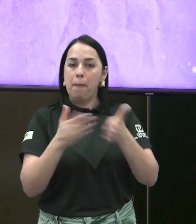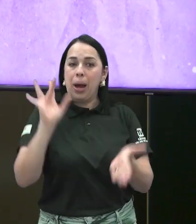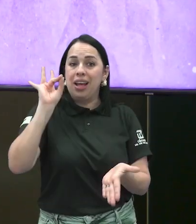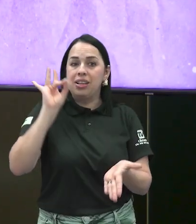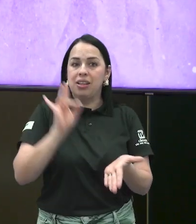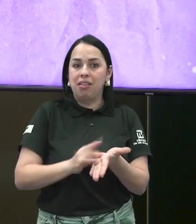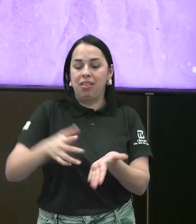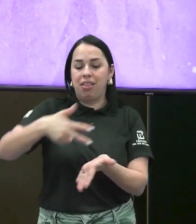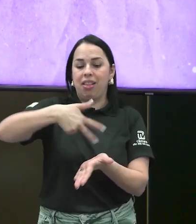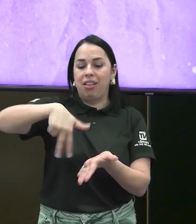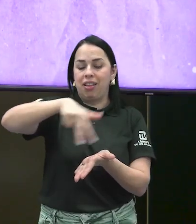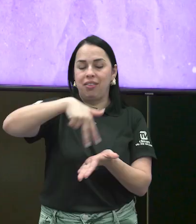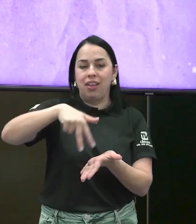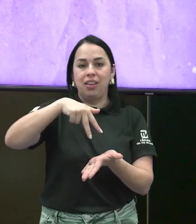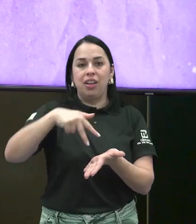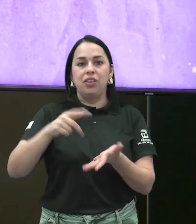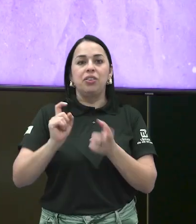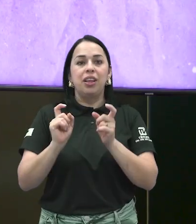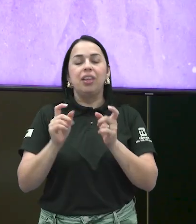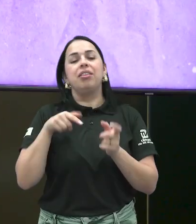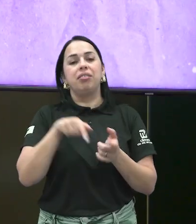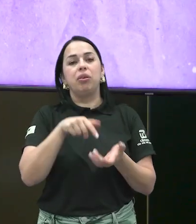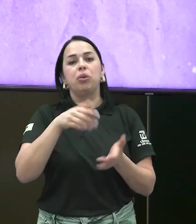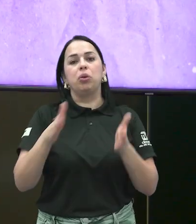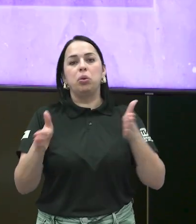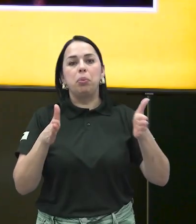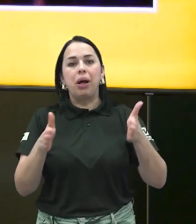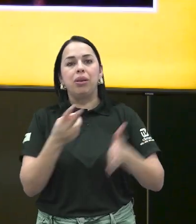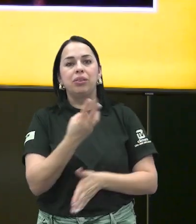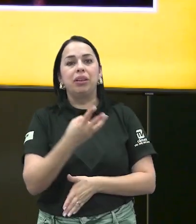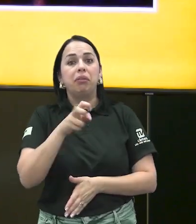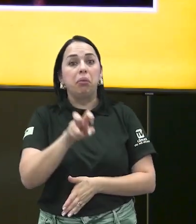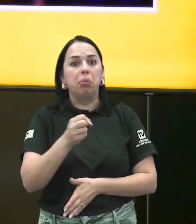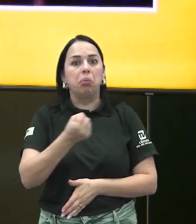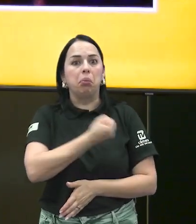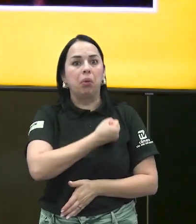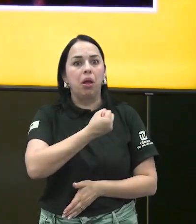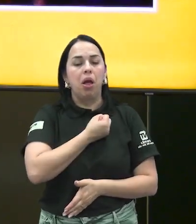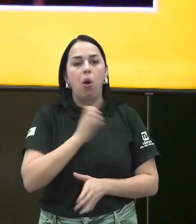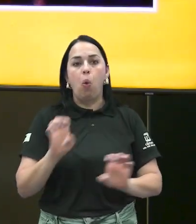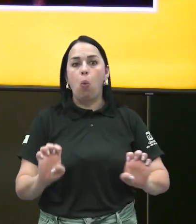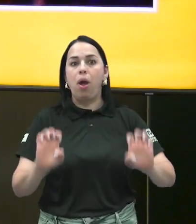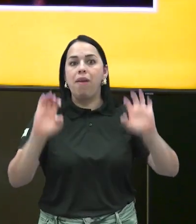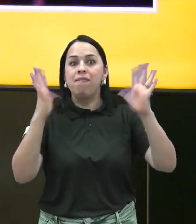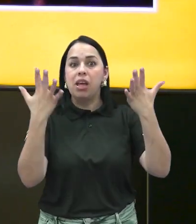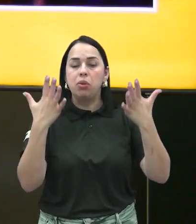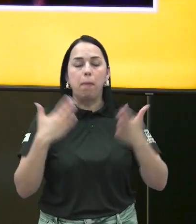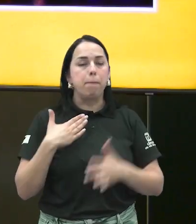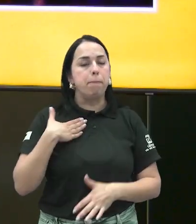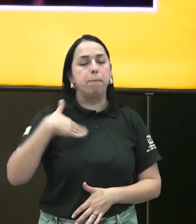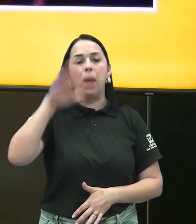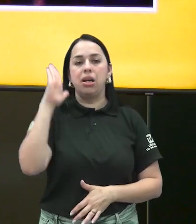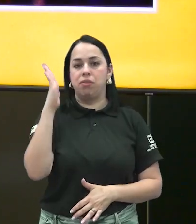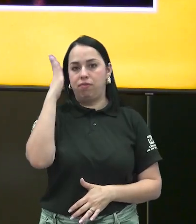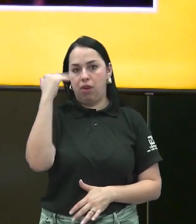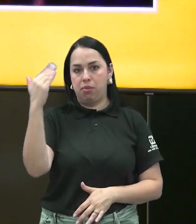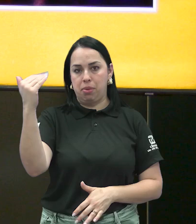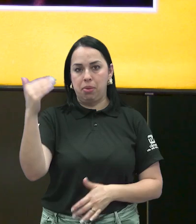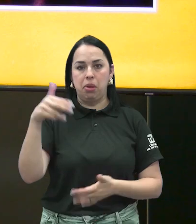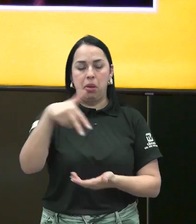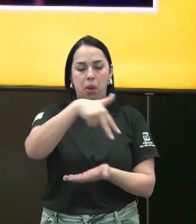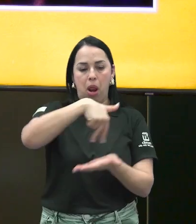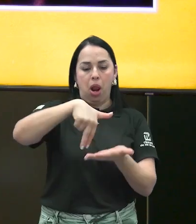abertura oficial da 35ª edição do Fest Dança. O evento, que é um dos maiores festivais de dança do Brasil e